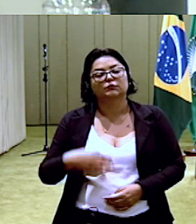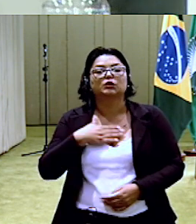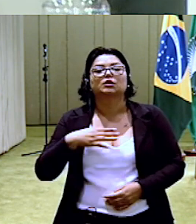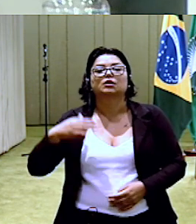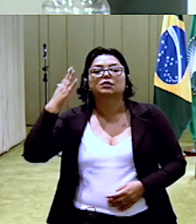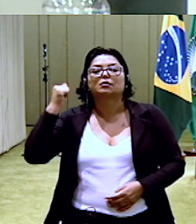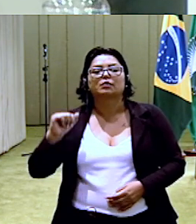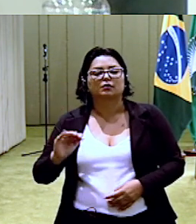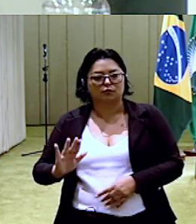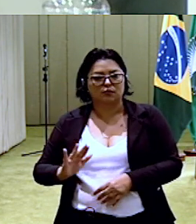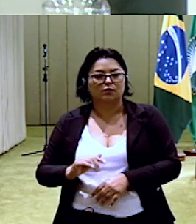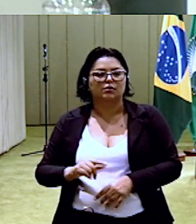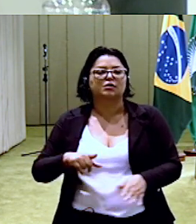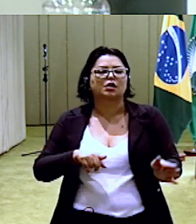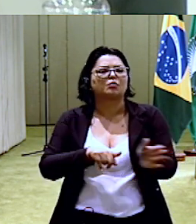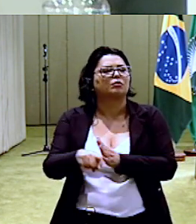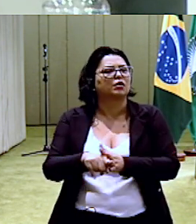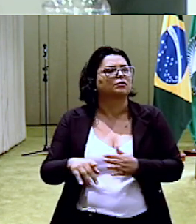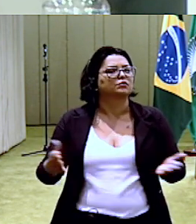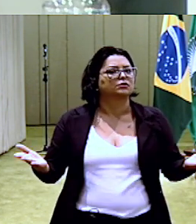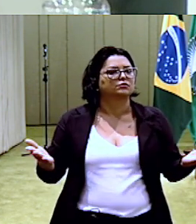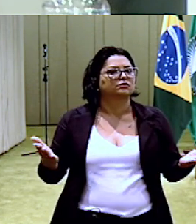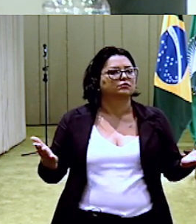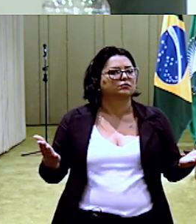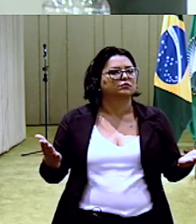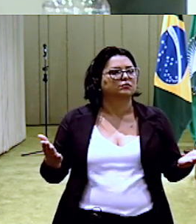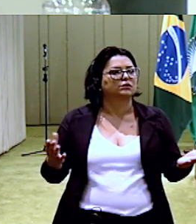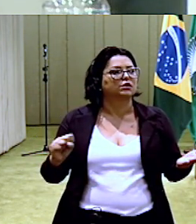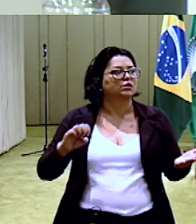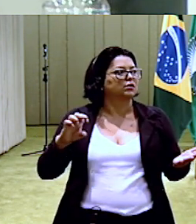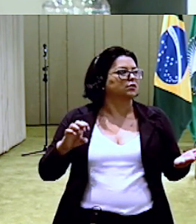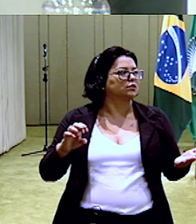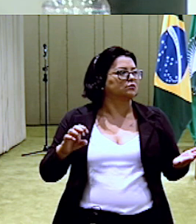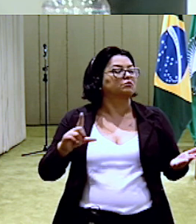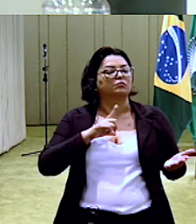Gostaria de saber se haveria alguma pergunta do público, e se não,